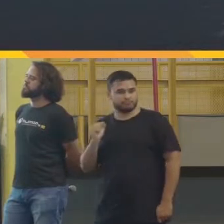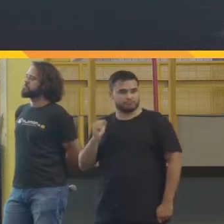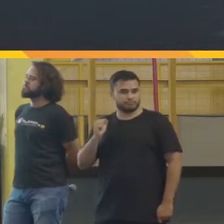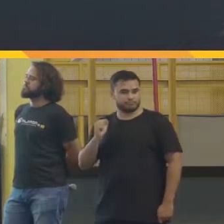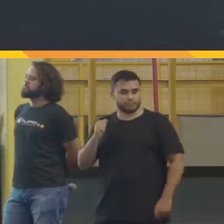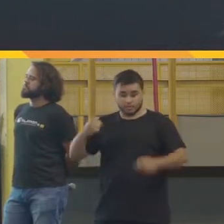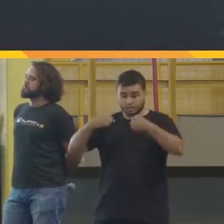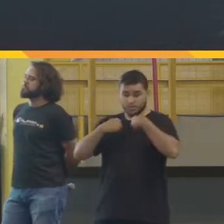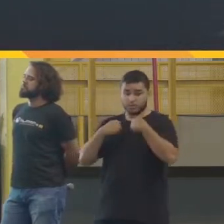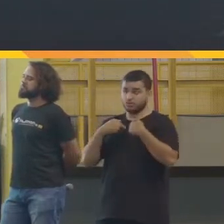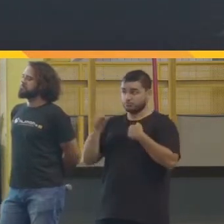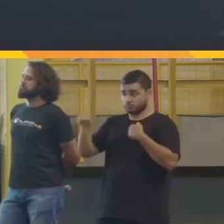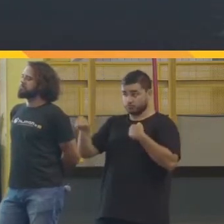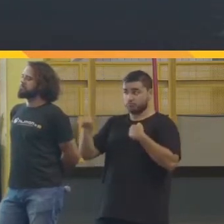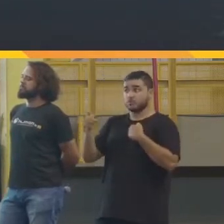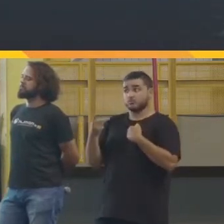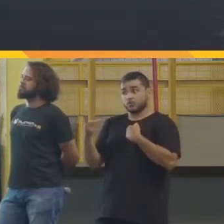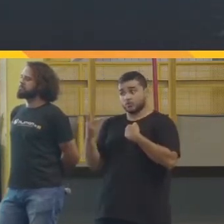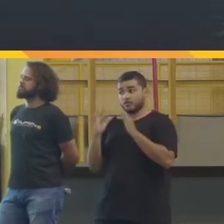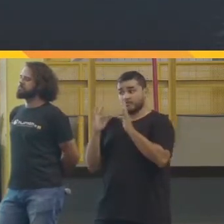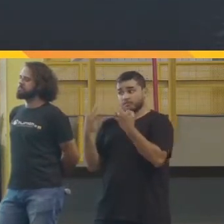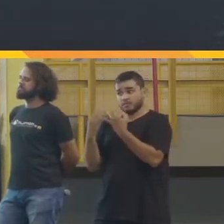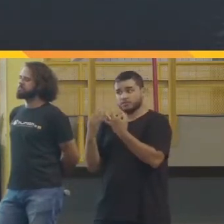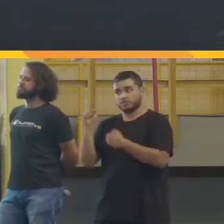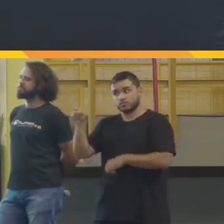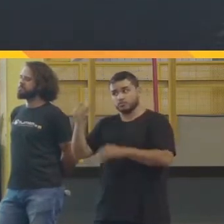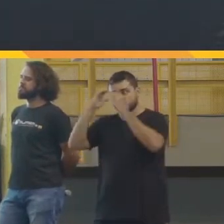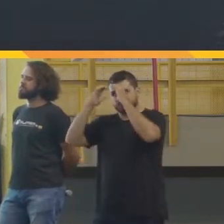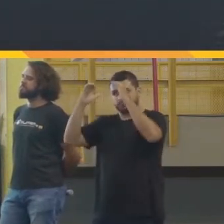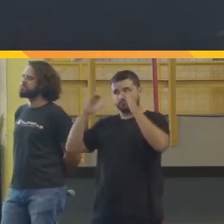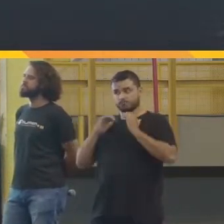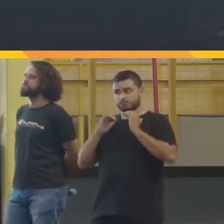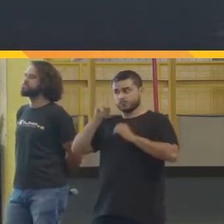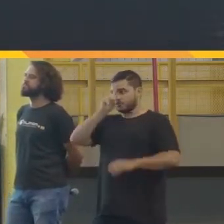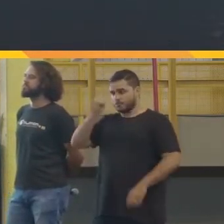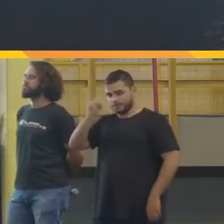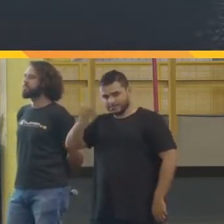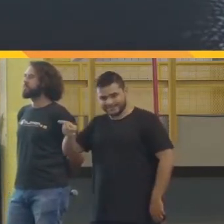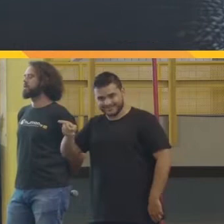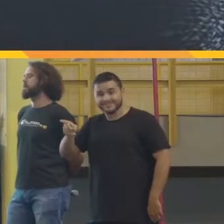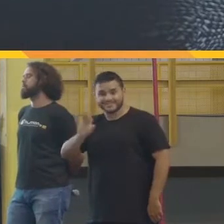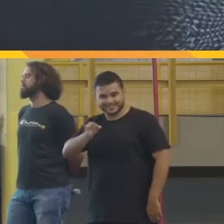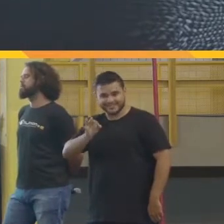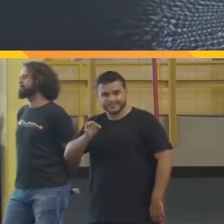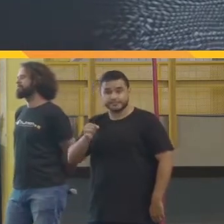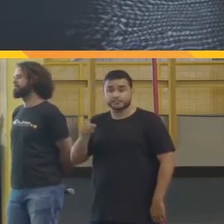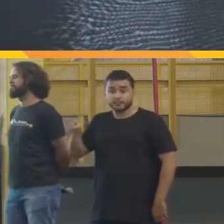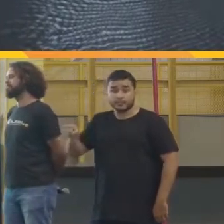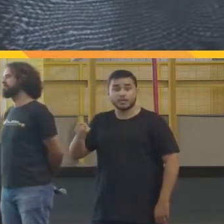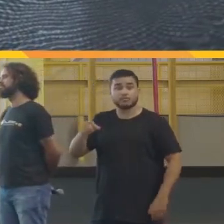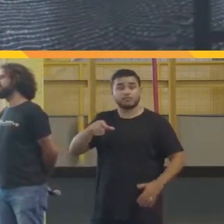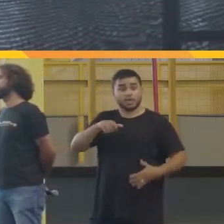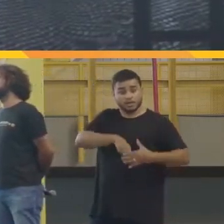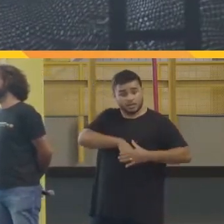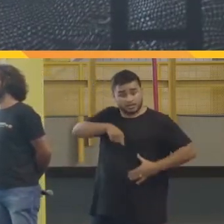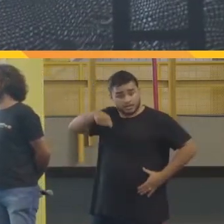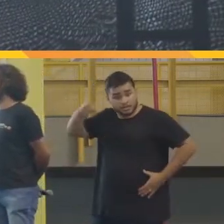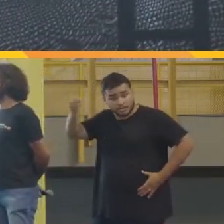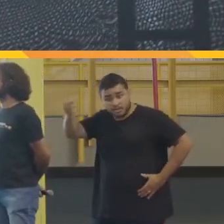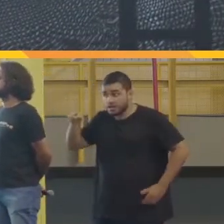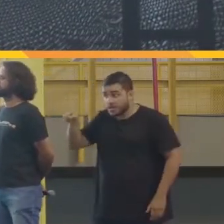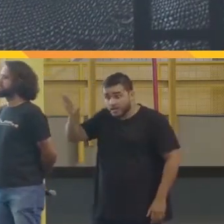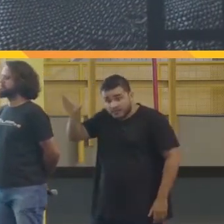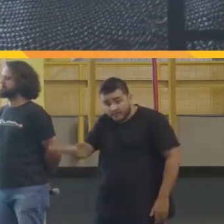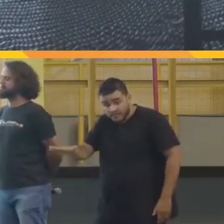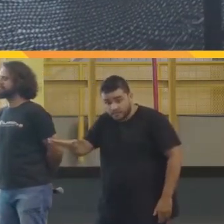me respeitar. Aí Dom João vai-se embora, Dom Pedro fica aqui, e as cortes portuguesas